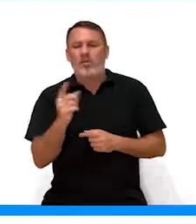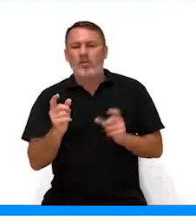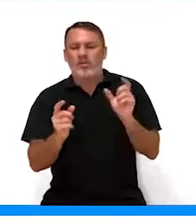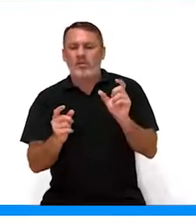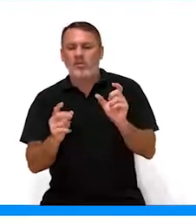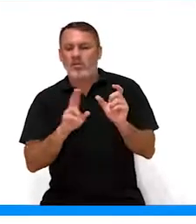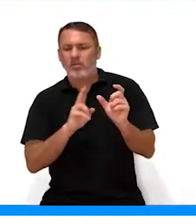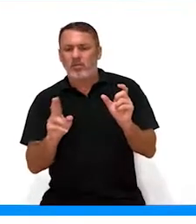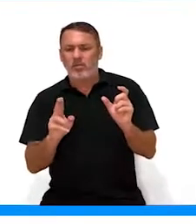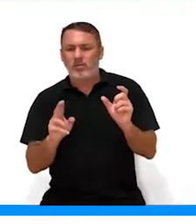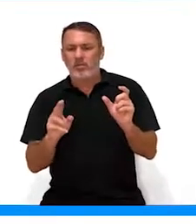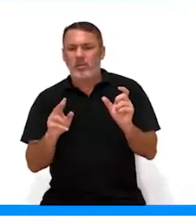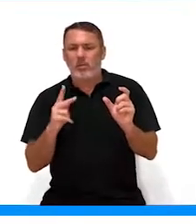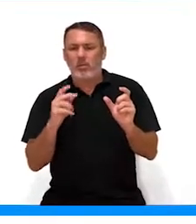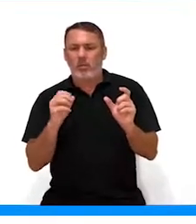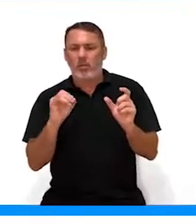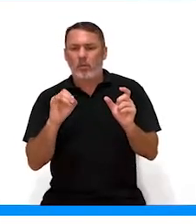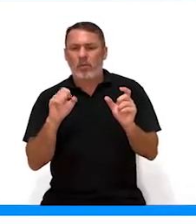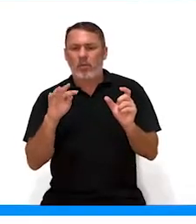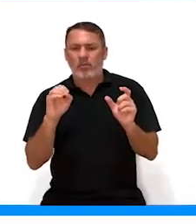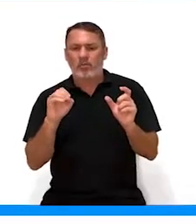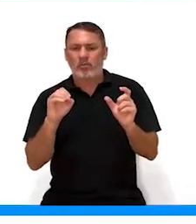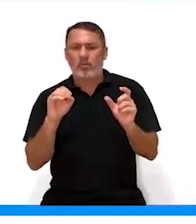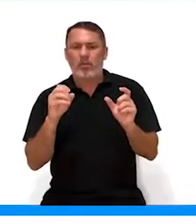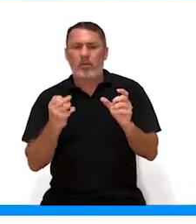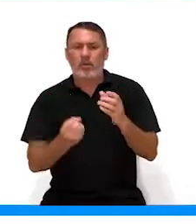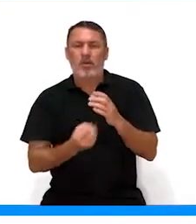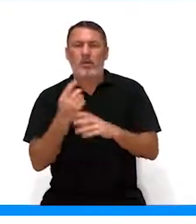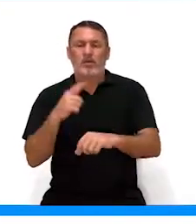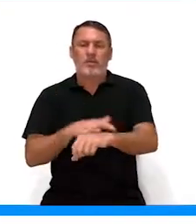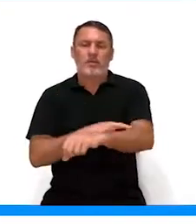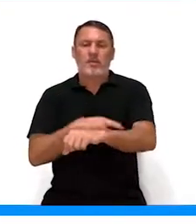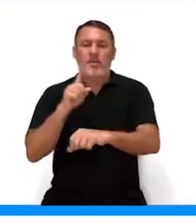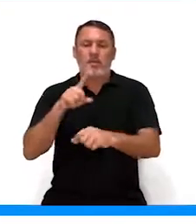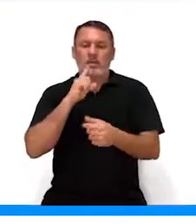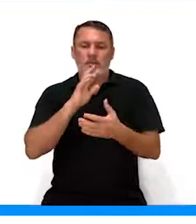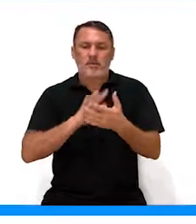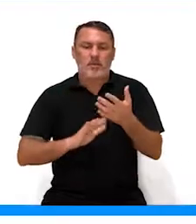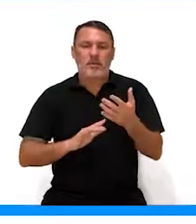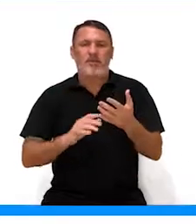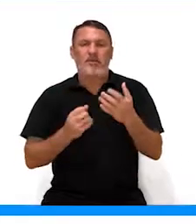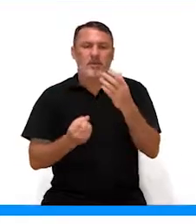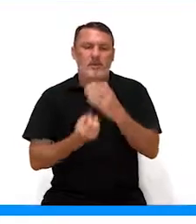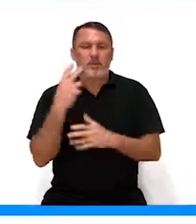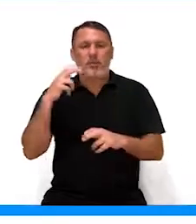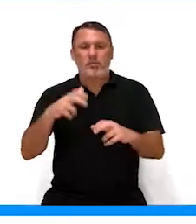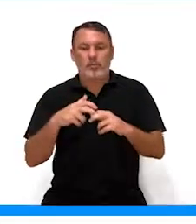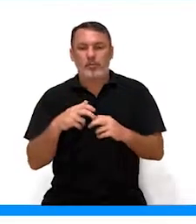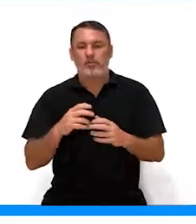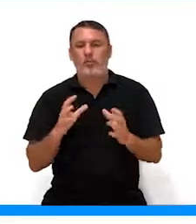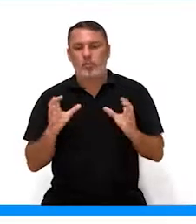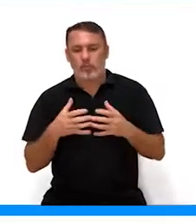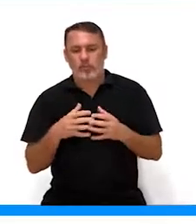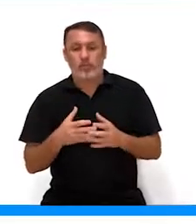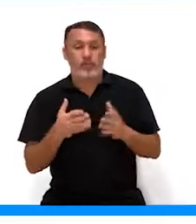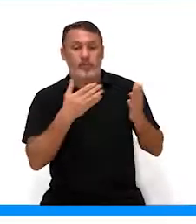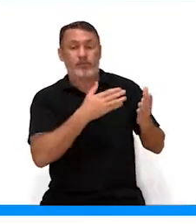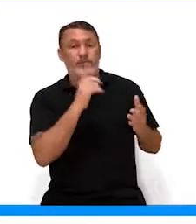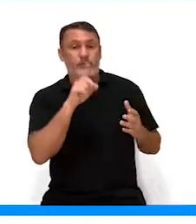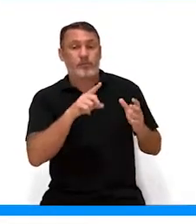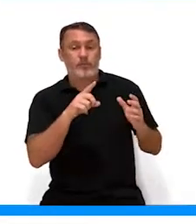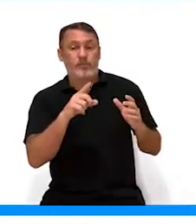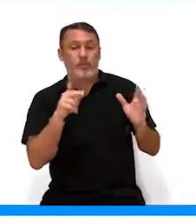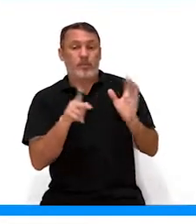tecido reticular ou hematopoiético é o tecido conjuntivo que produz o sangue, por isso ele é chamado também